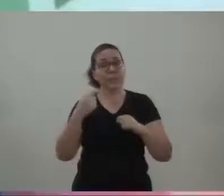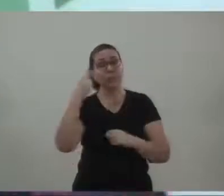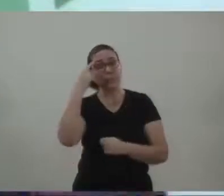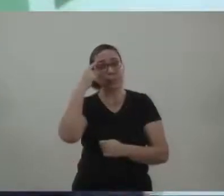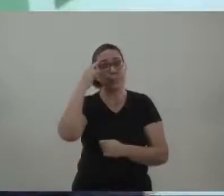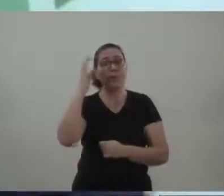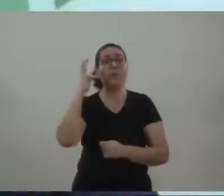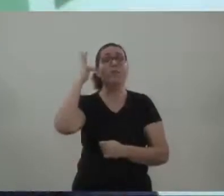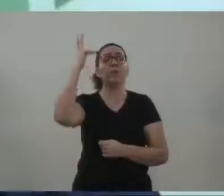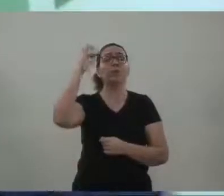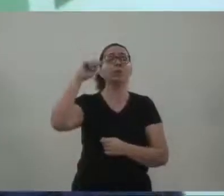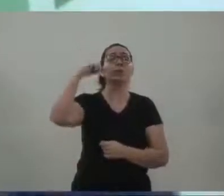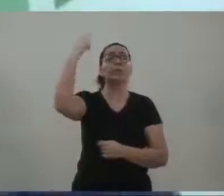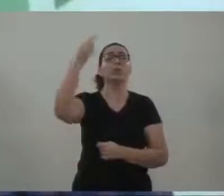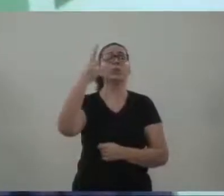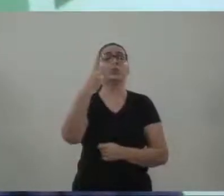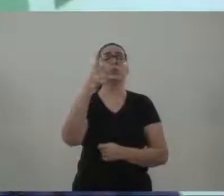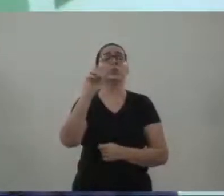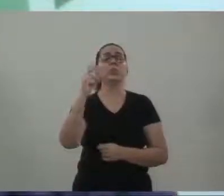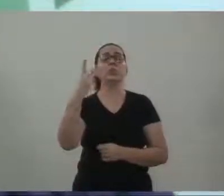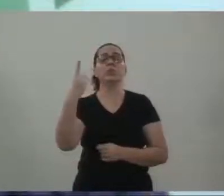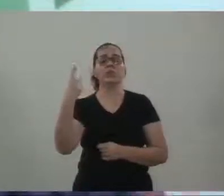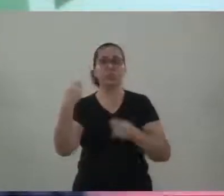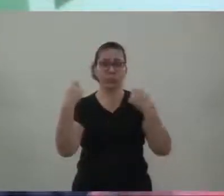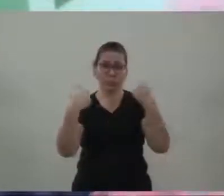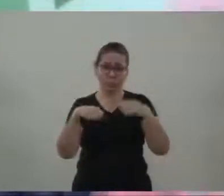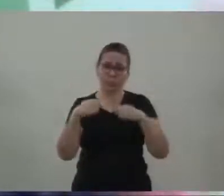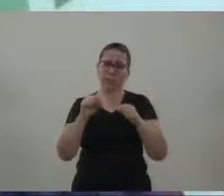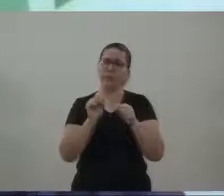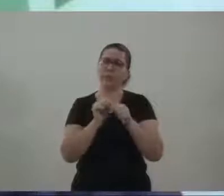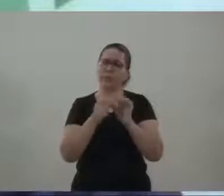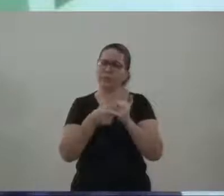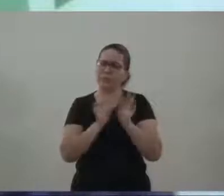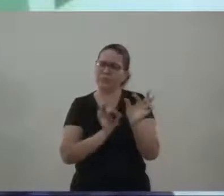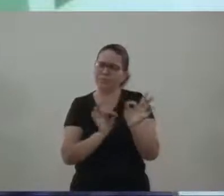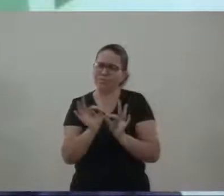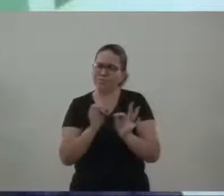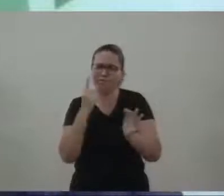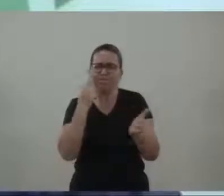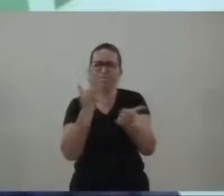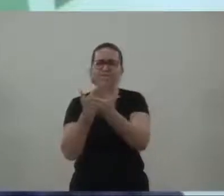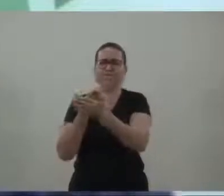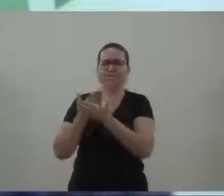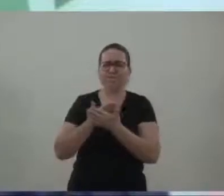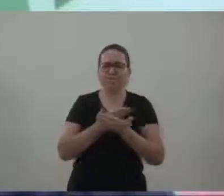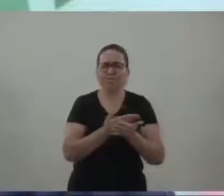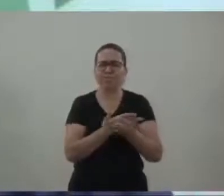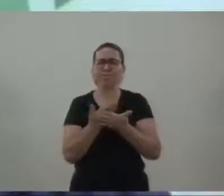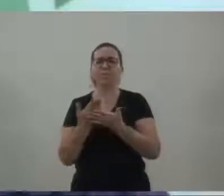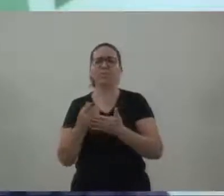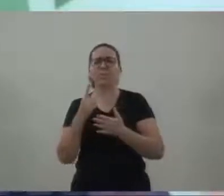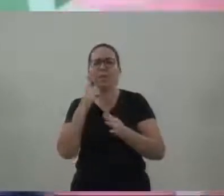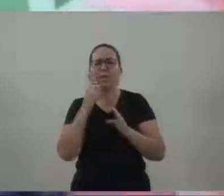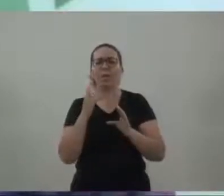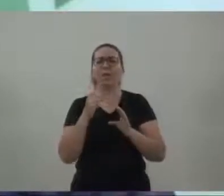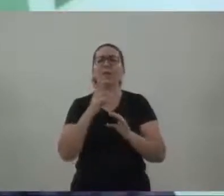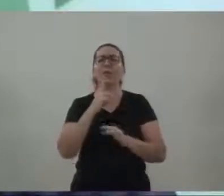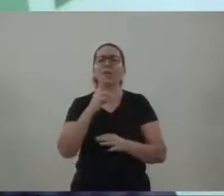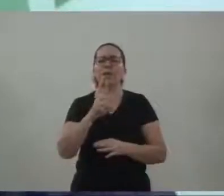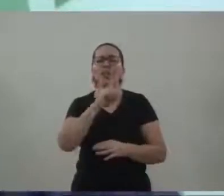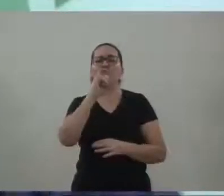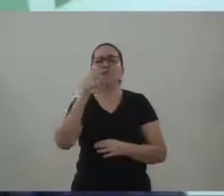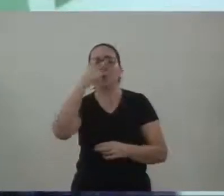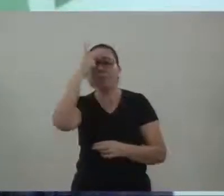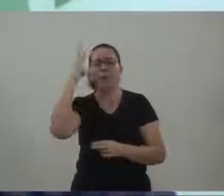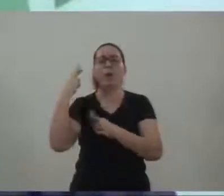já 2021. É necessário que sejam feitos planejamentos, precisa ter plano, precisa ter data, precisa ter